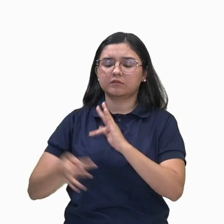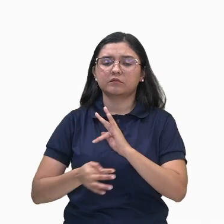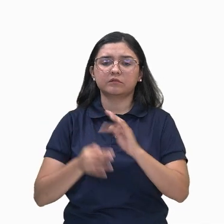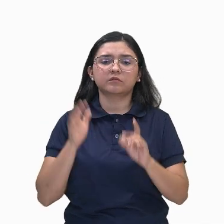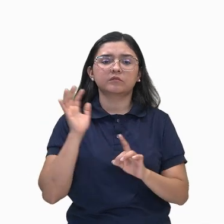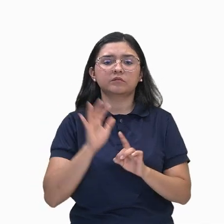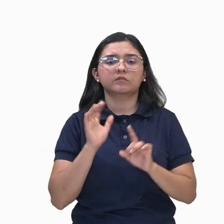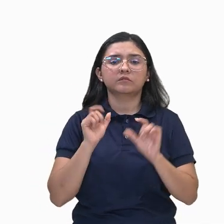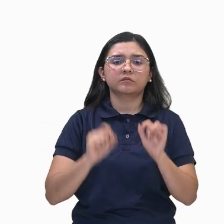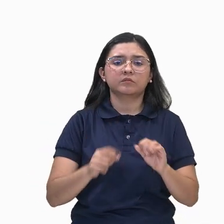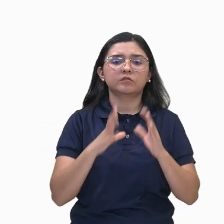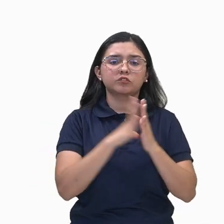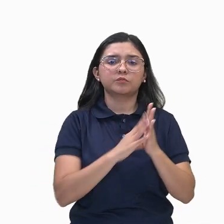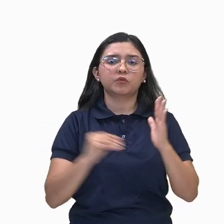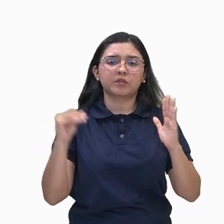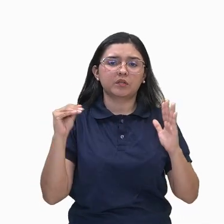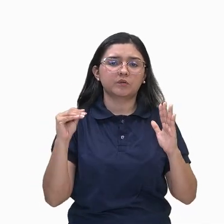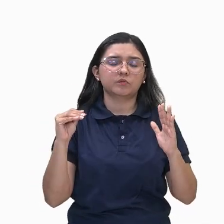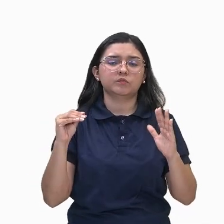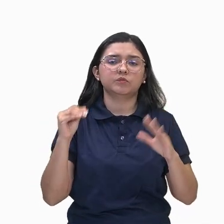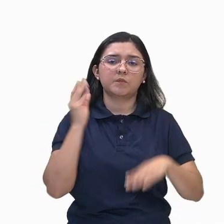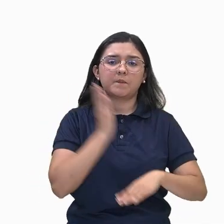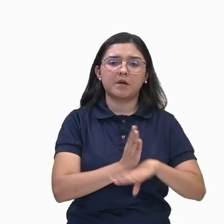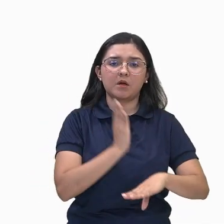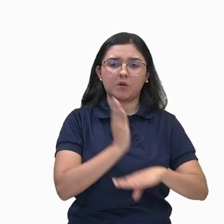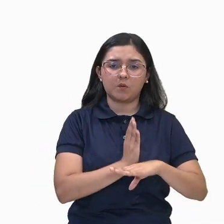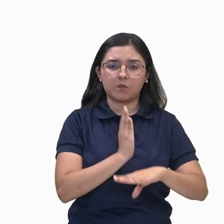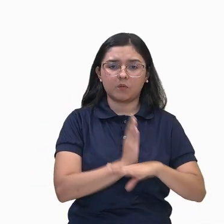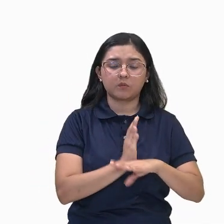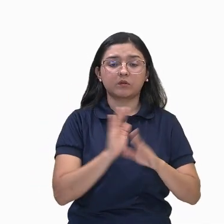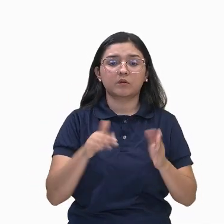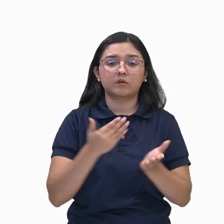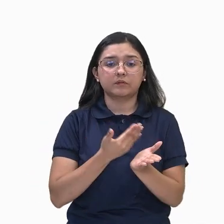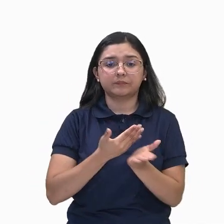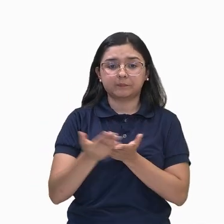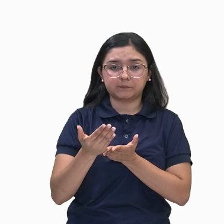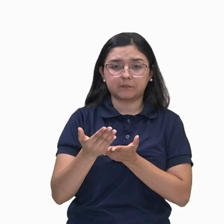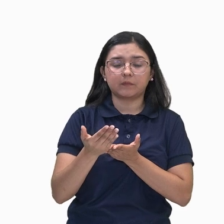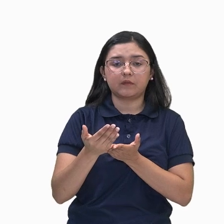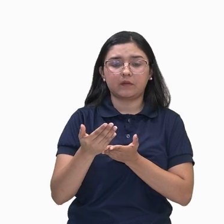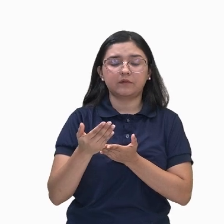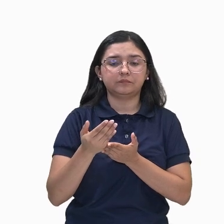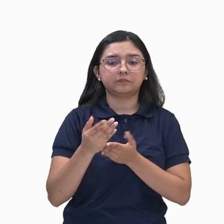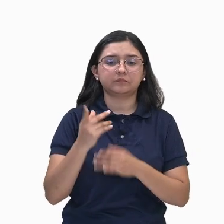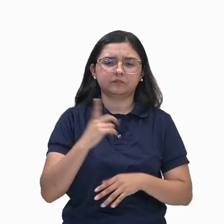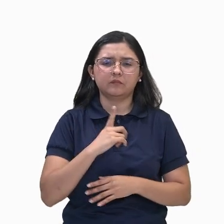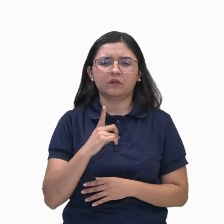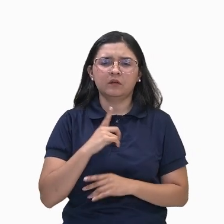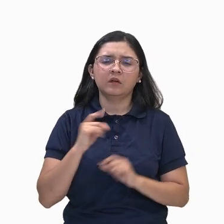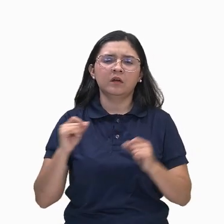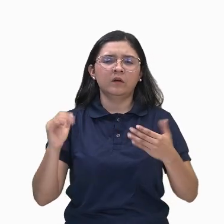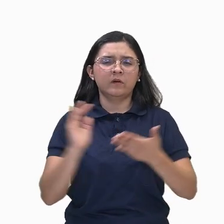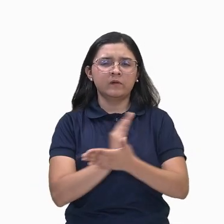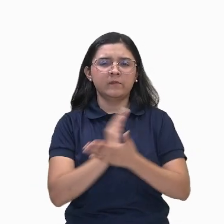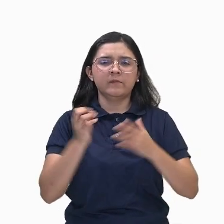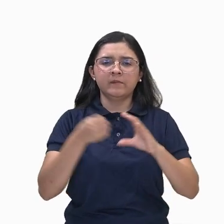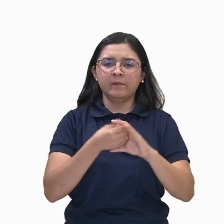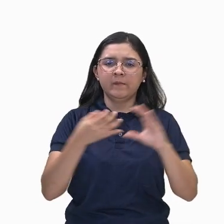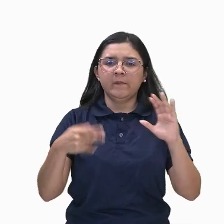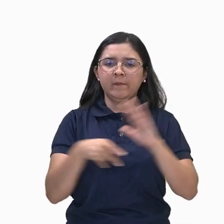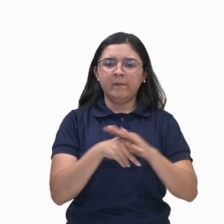nos modelos barrocos. Olha aí, então ele iniciou, né? Ainda trouxe tendência